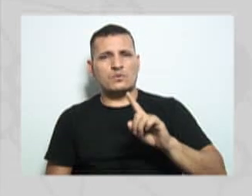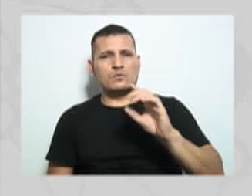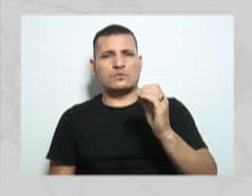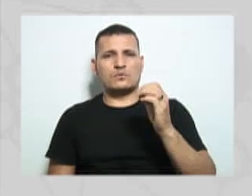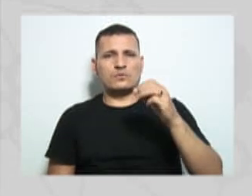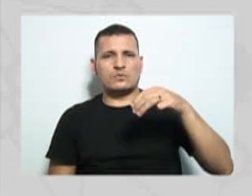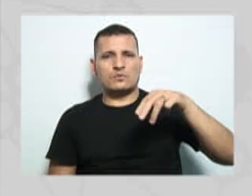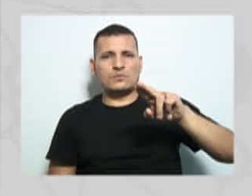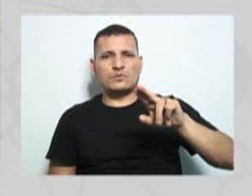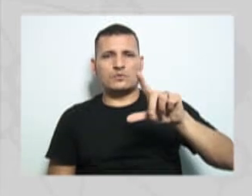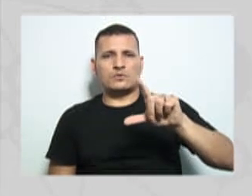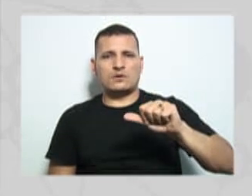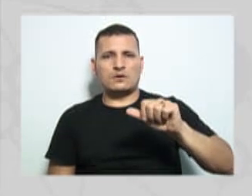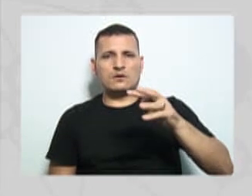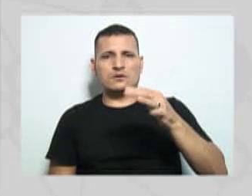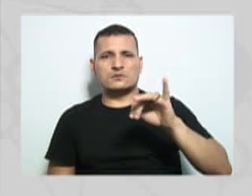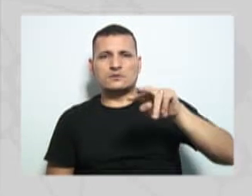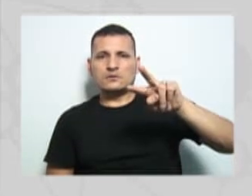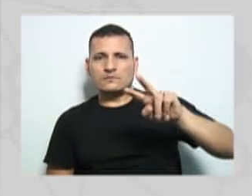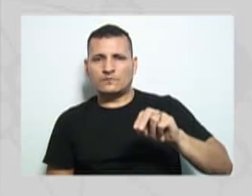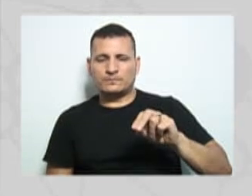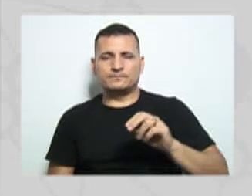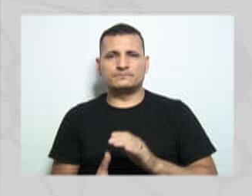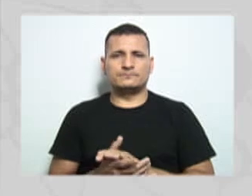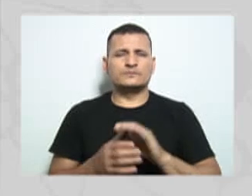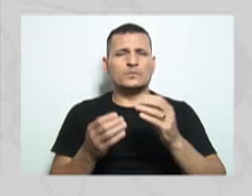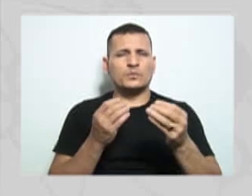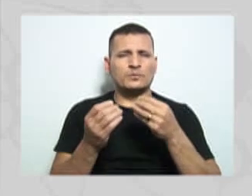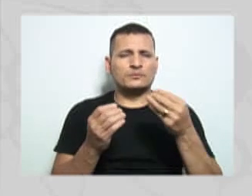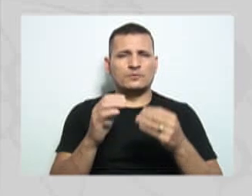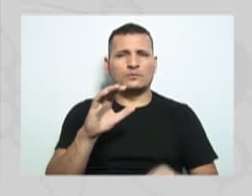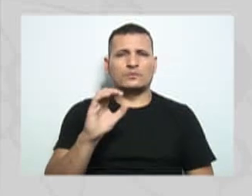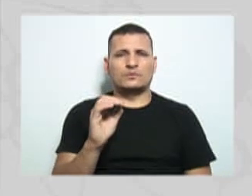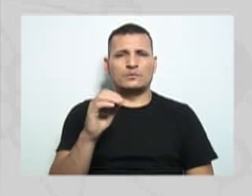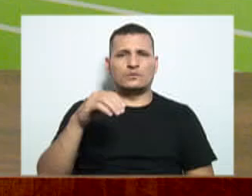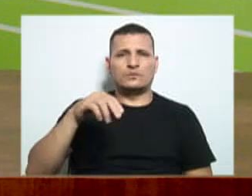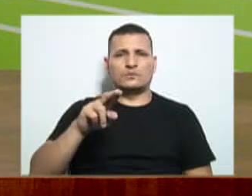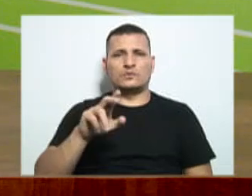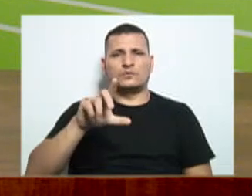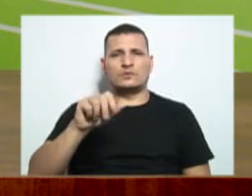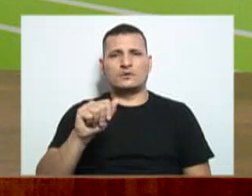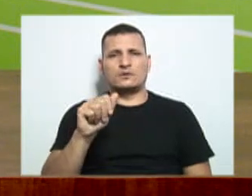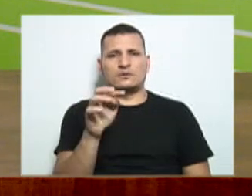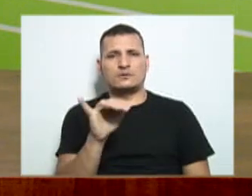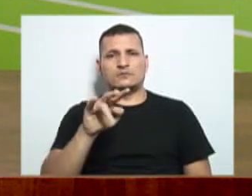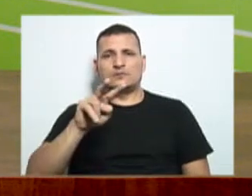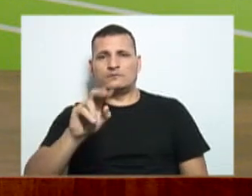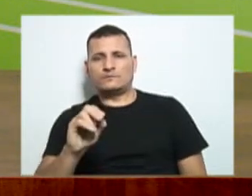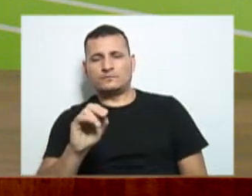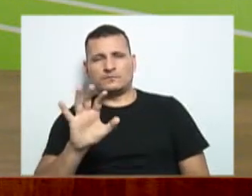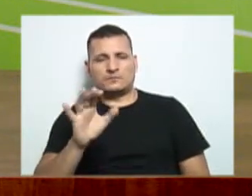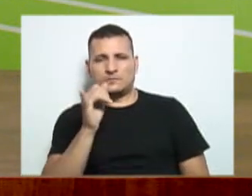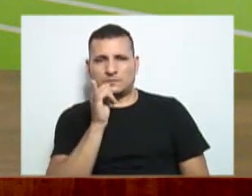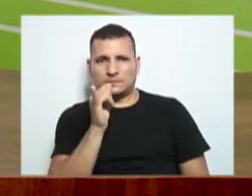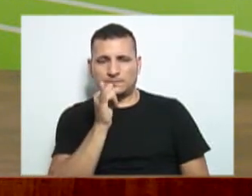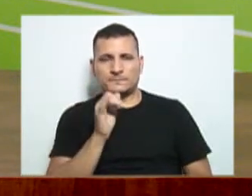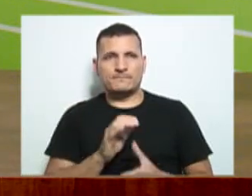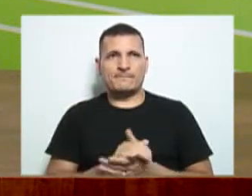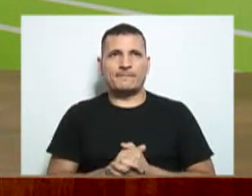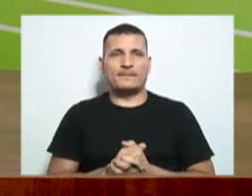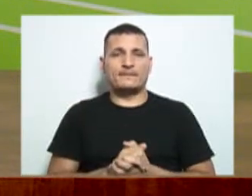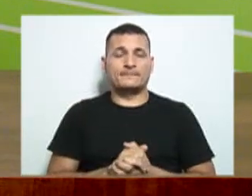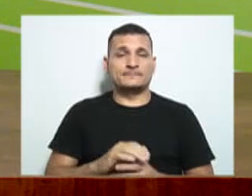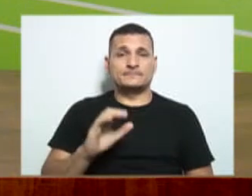só exemplificando essa questão da incidência não cumulativa, a questão da empresa,